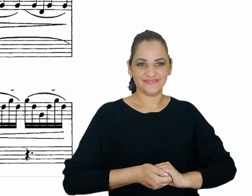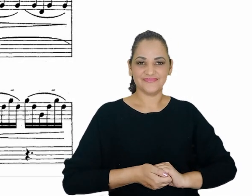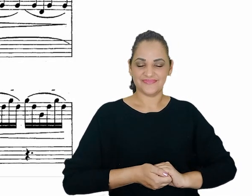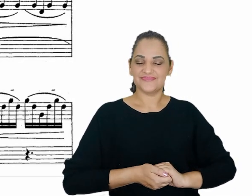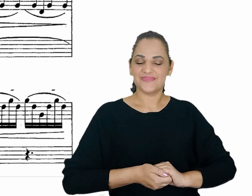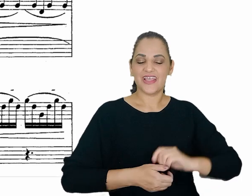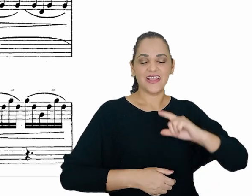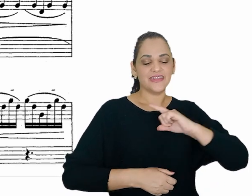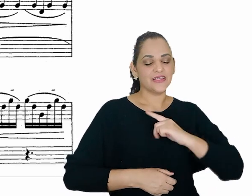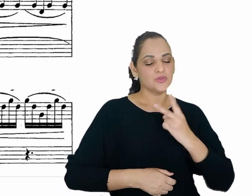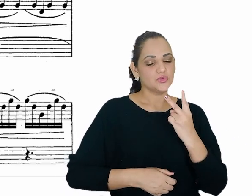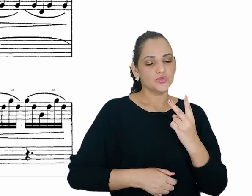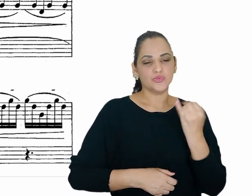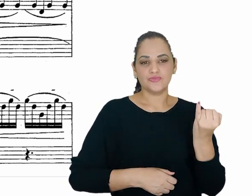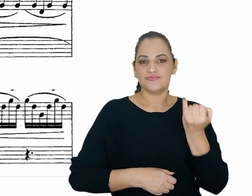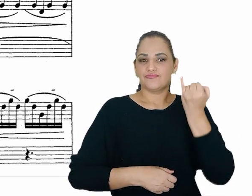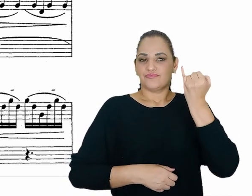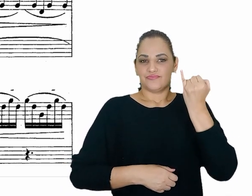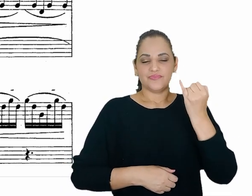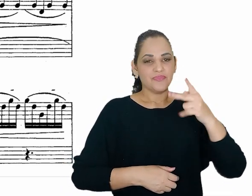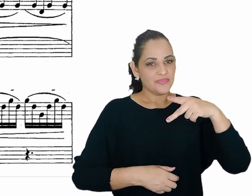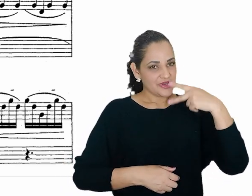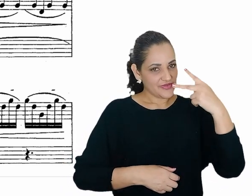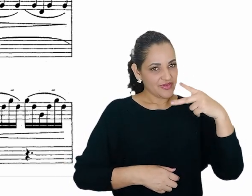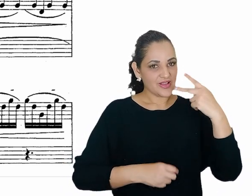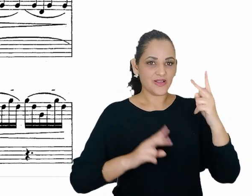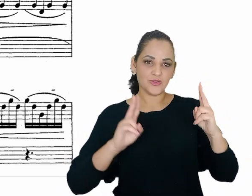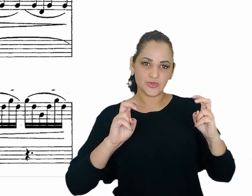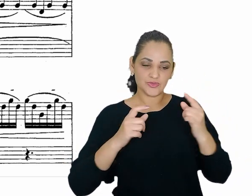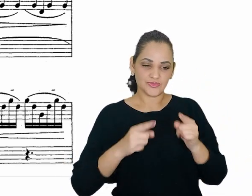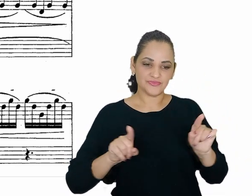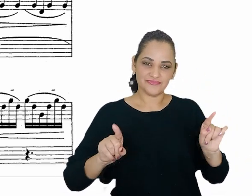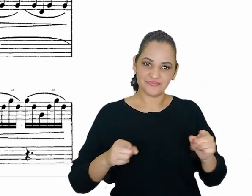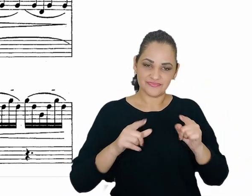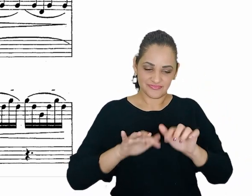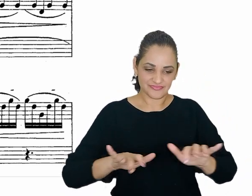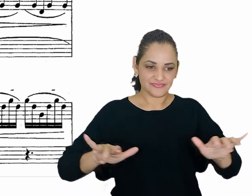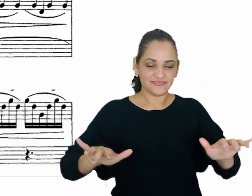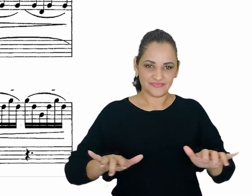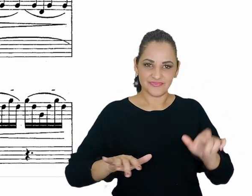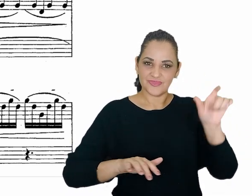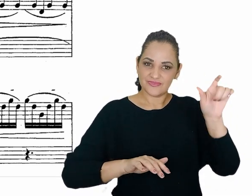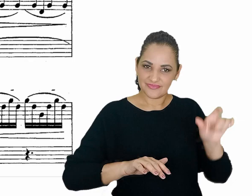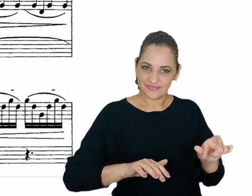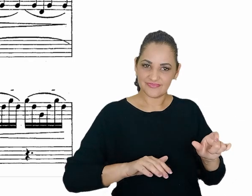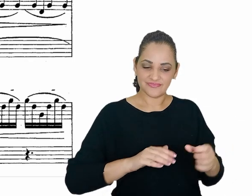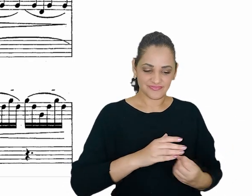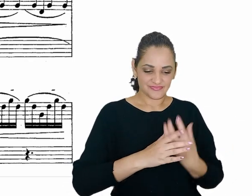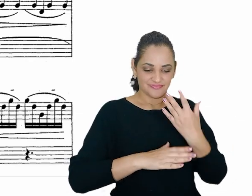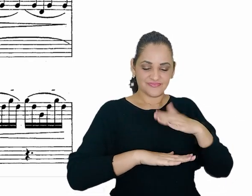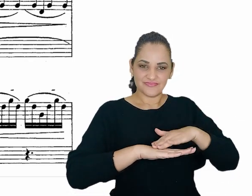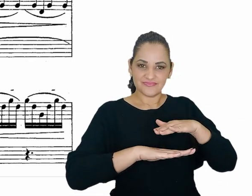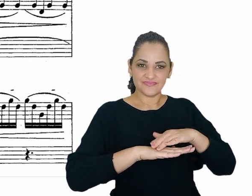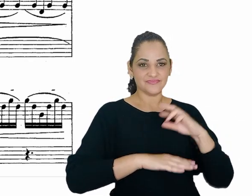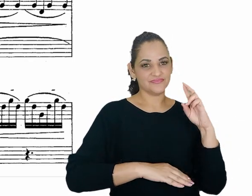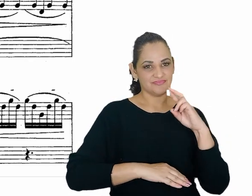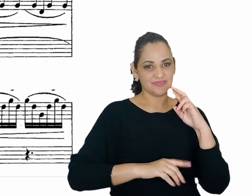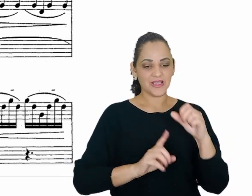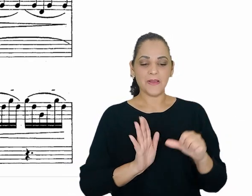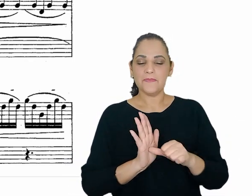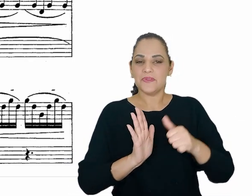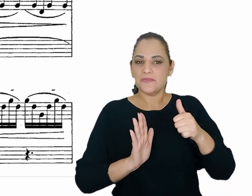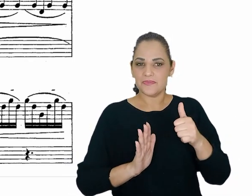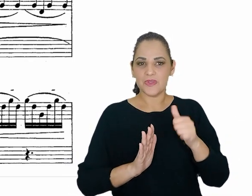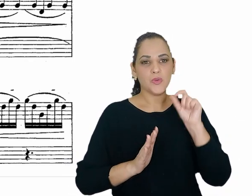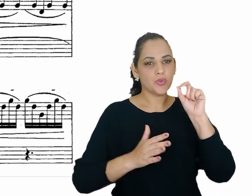composições. Em geral, há duas coisas importantes para falarmos sobre a música para piano de Rachmaninoff. A